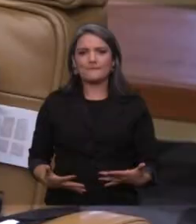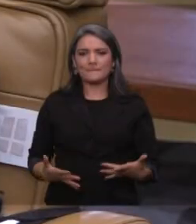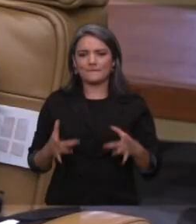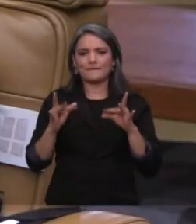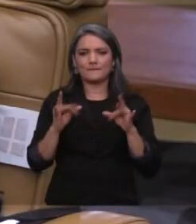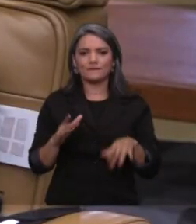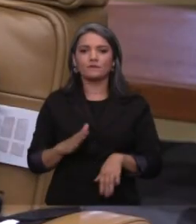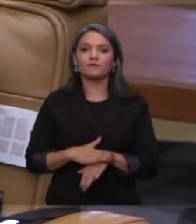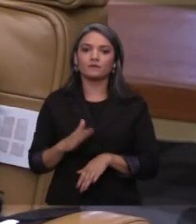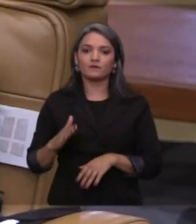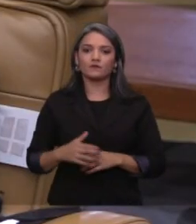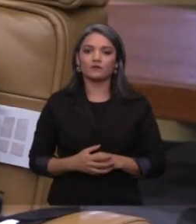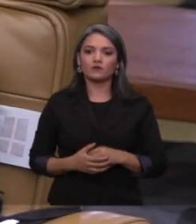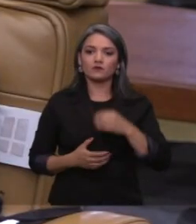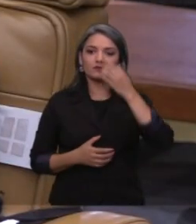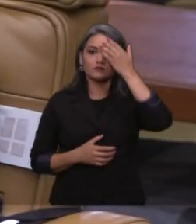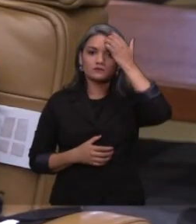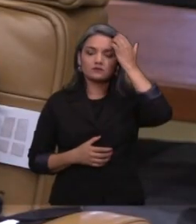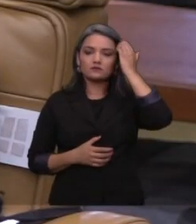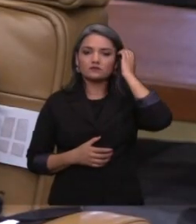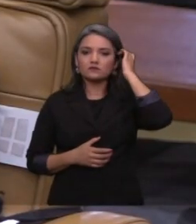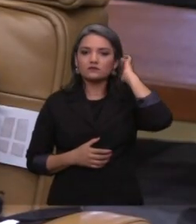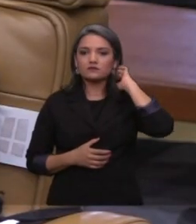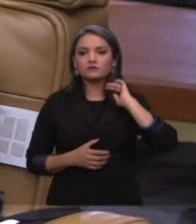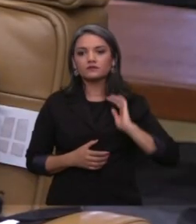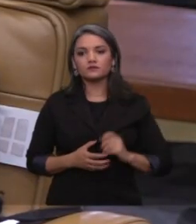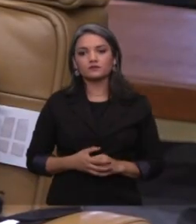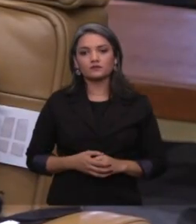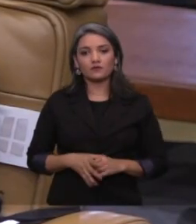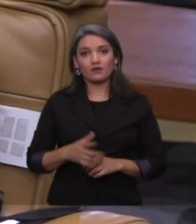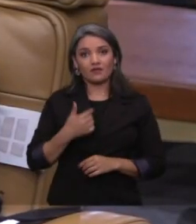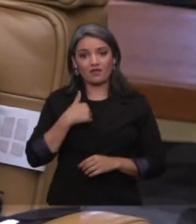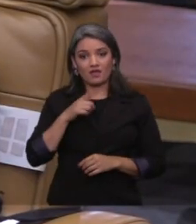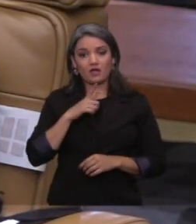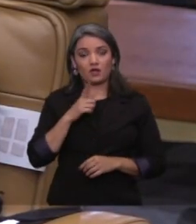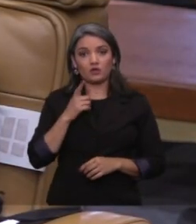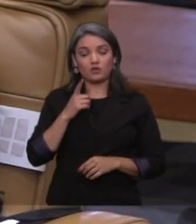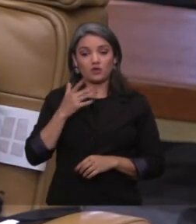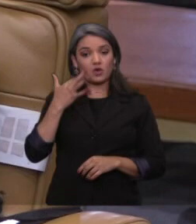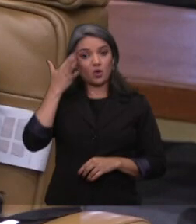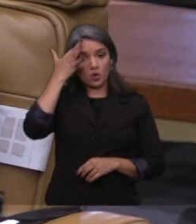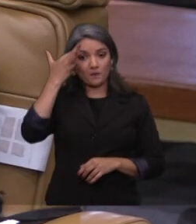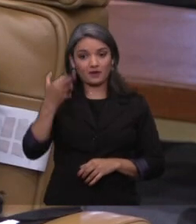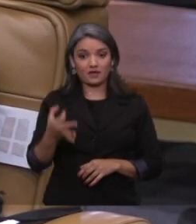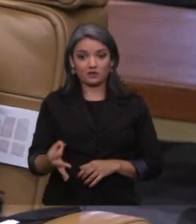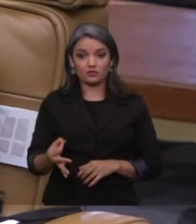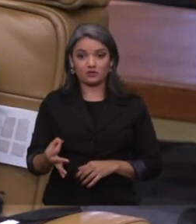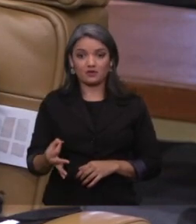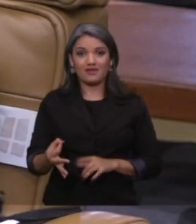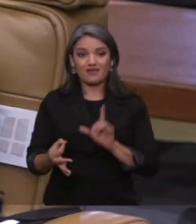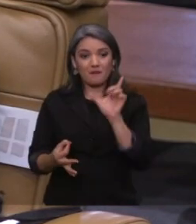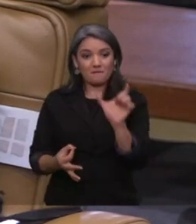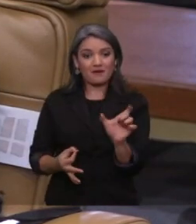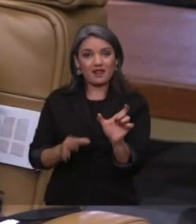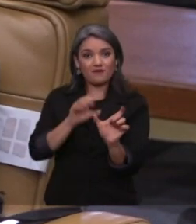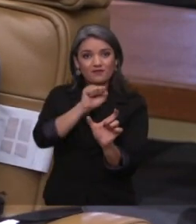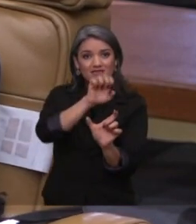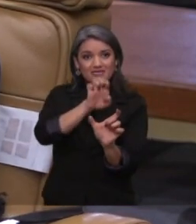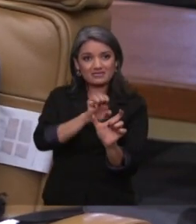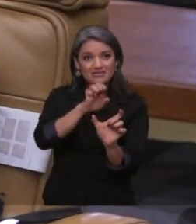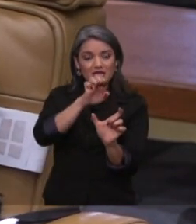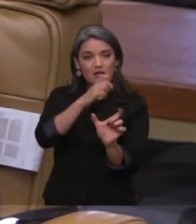antes. Eu, efetivamente, tenho a compreensão de que o significante separação não